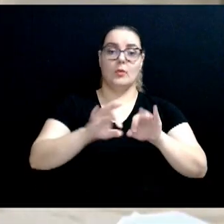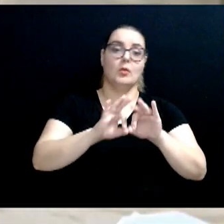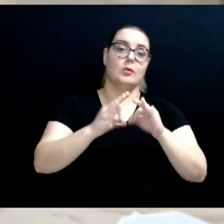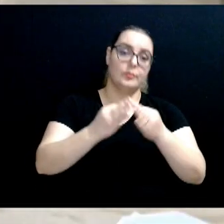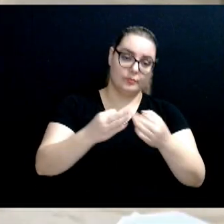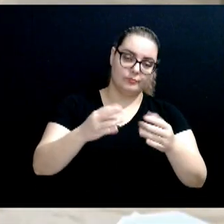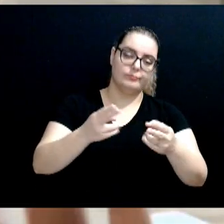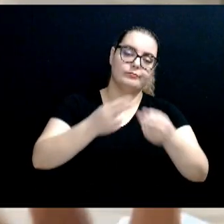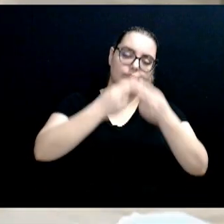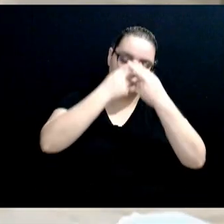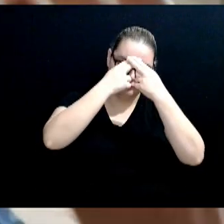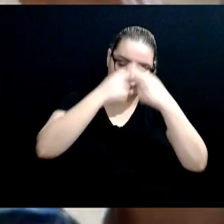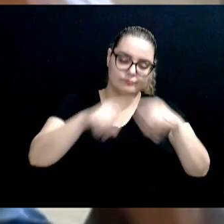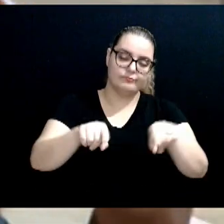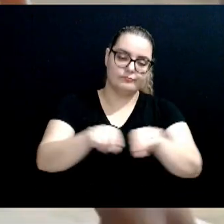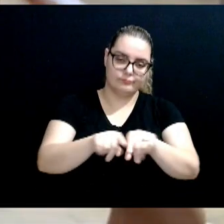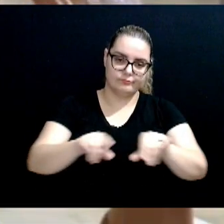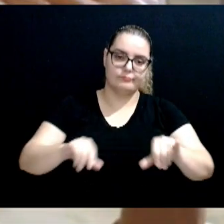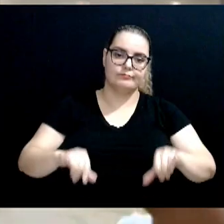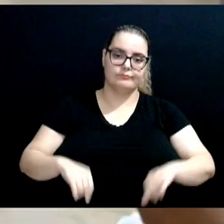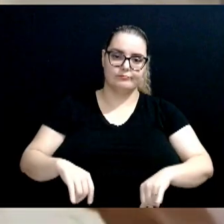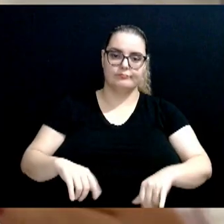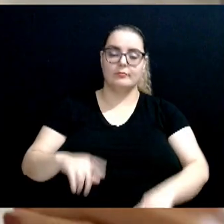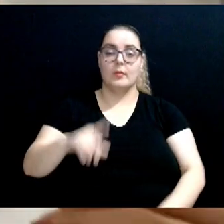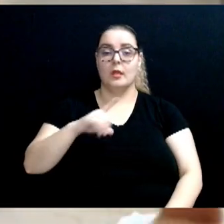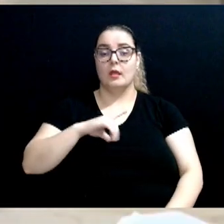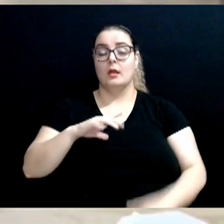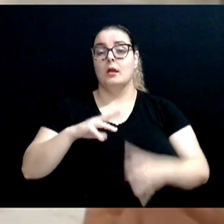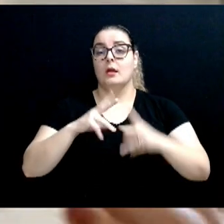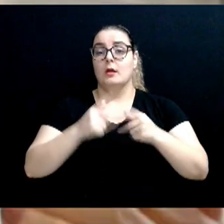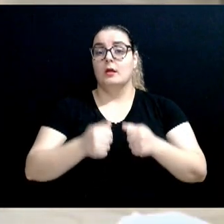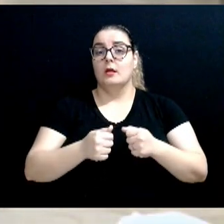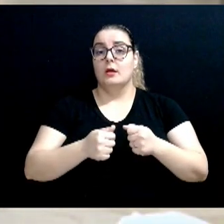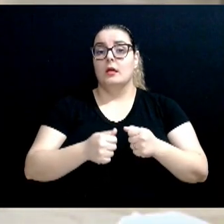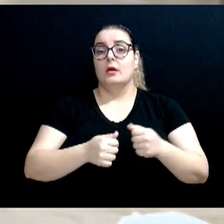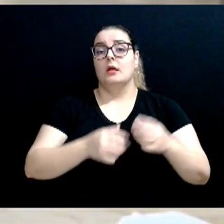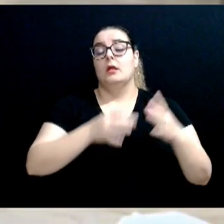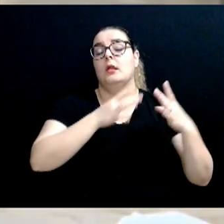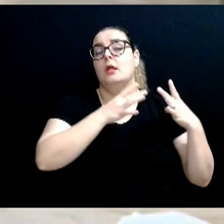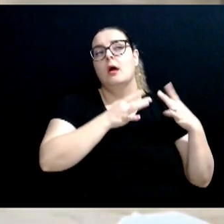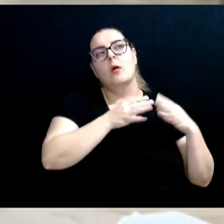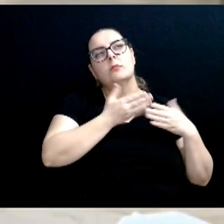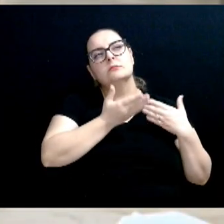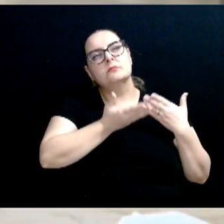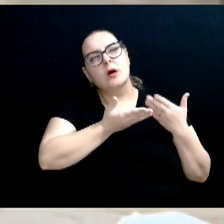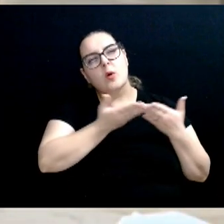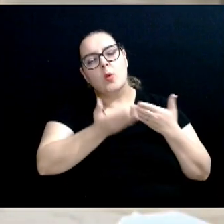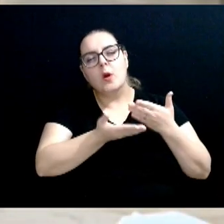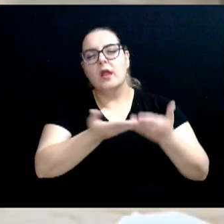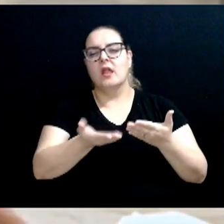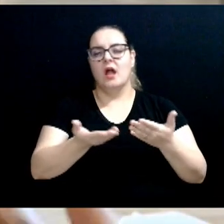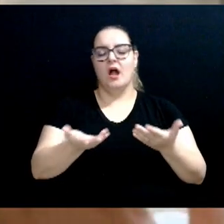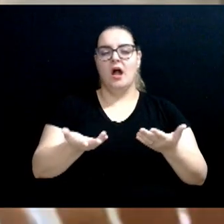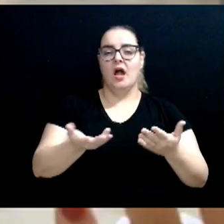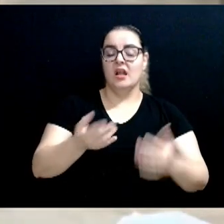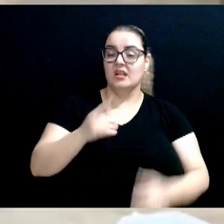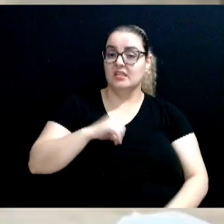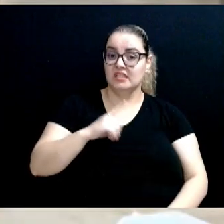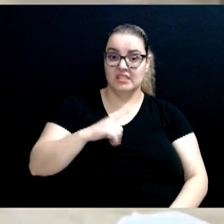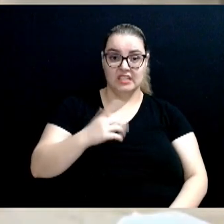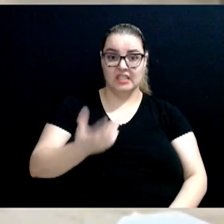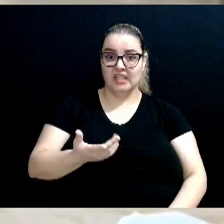também. Né? Tinha toda uma predisposição ali de negação, de